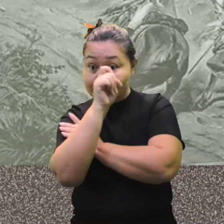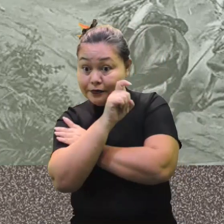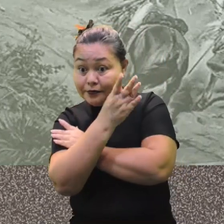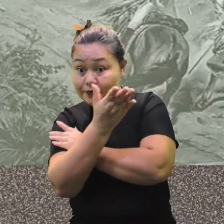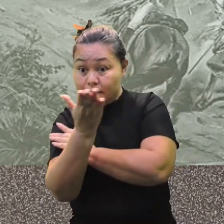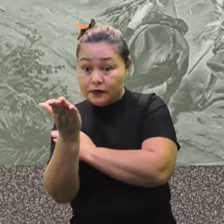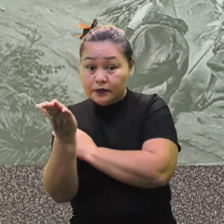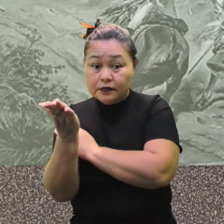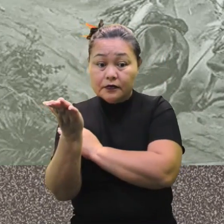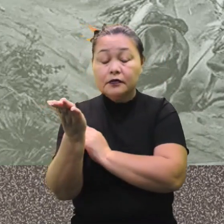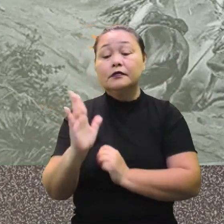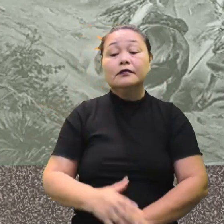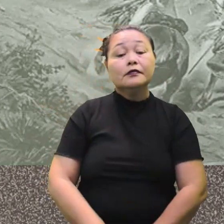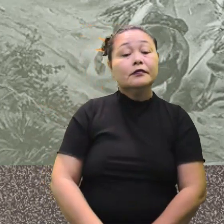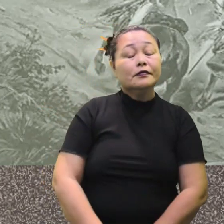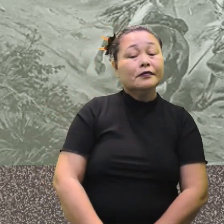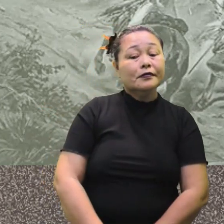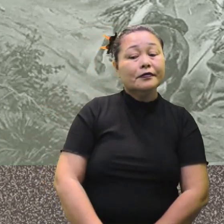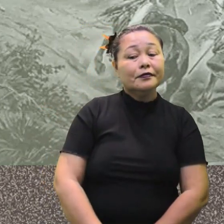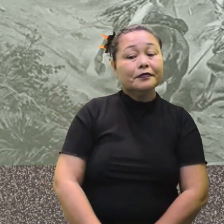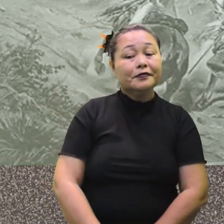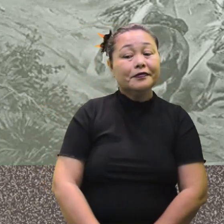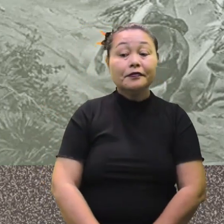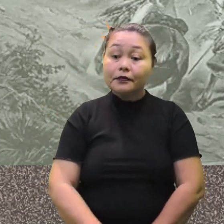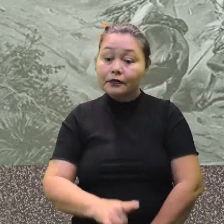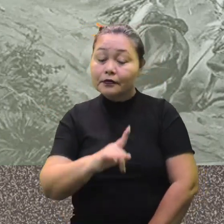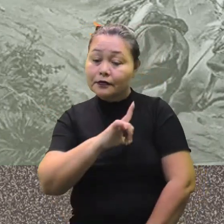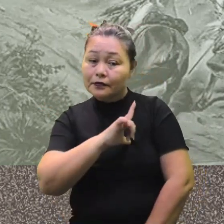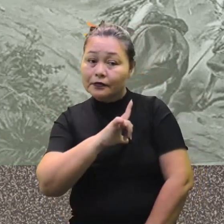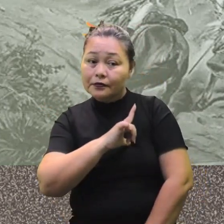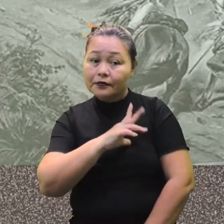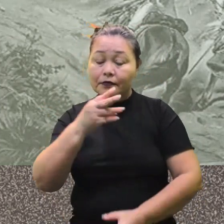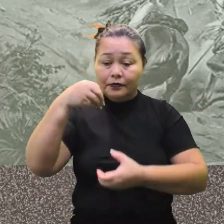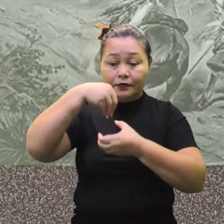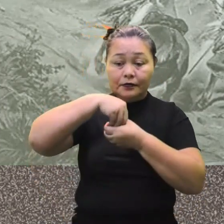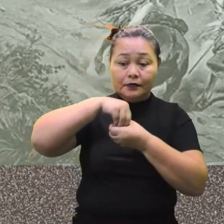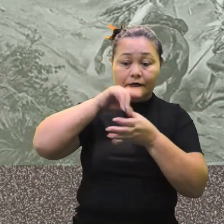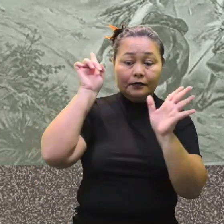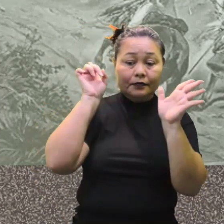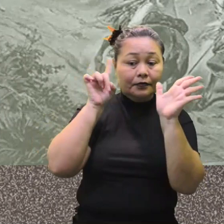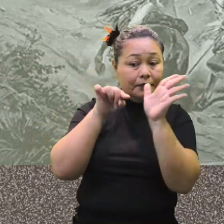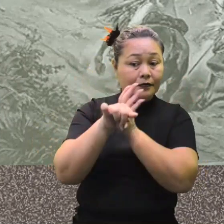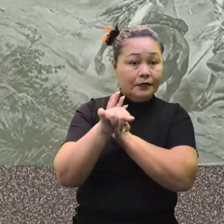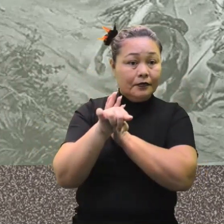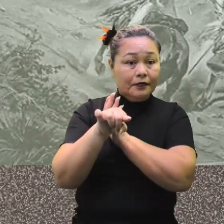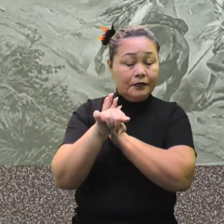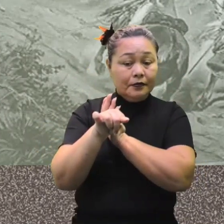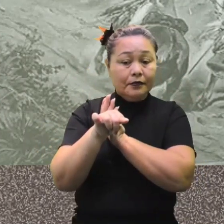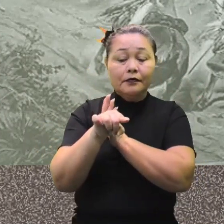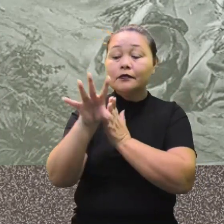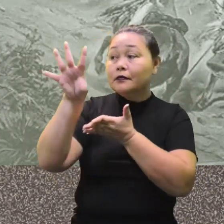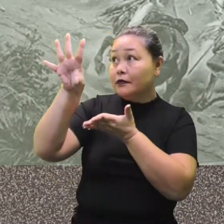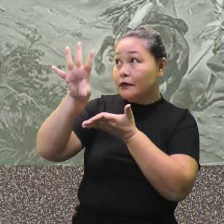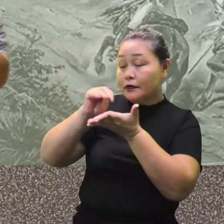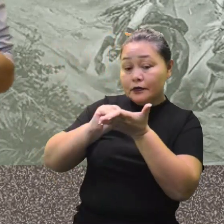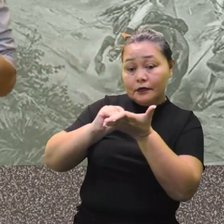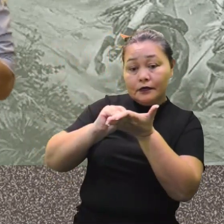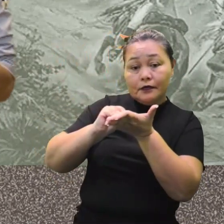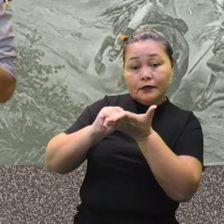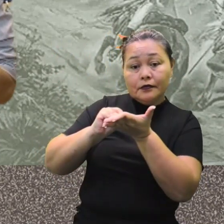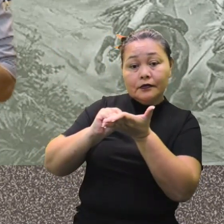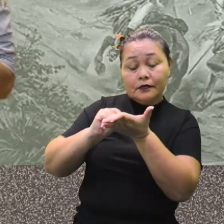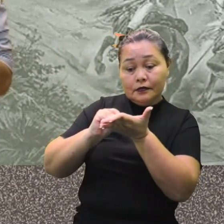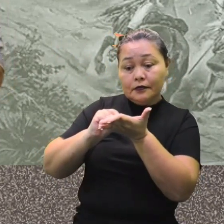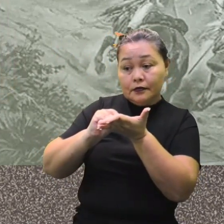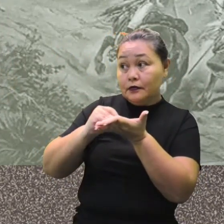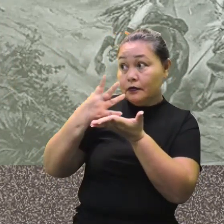complicada para vocês? Nós temos aí, dentro da questão, esse modelo esse